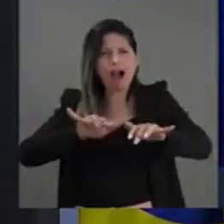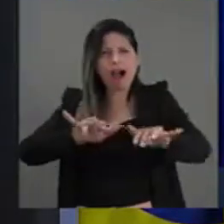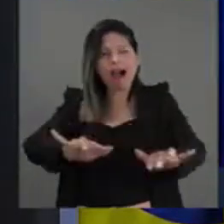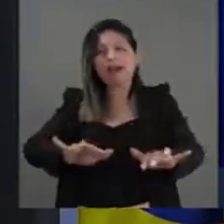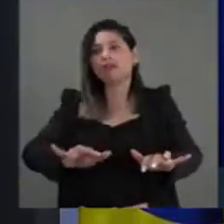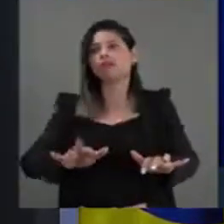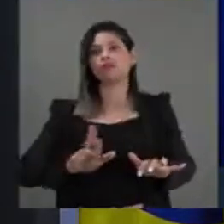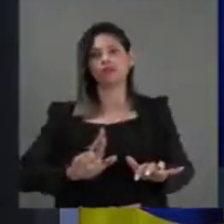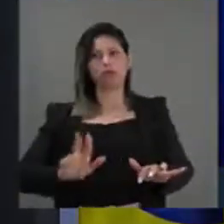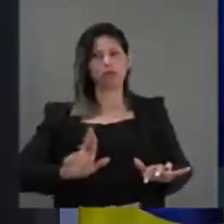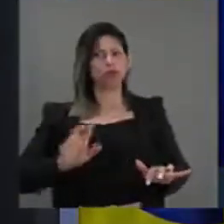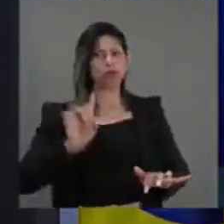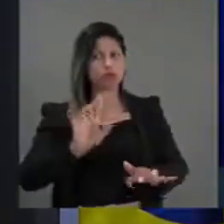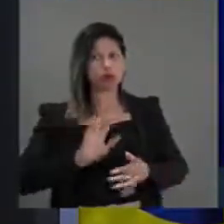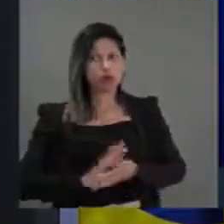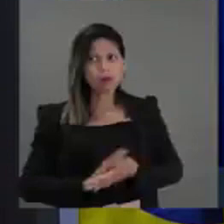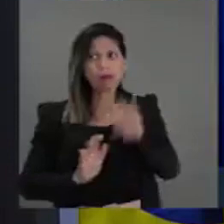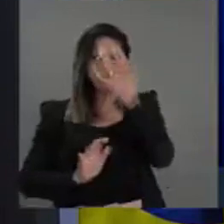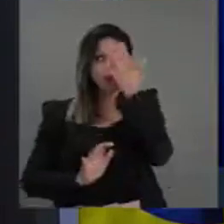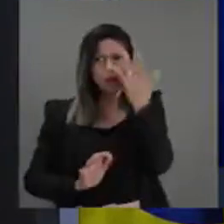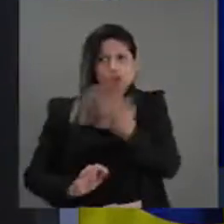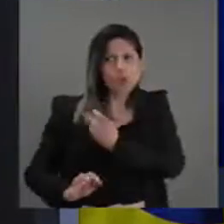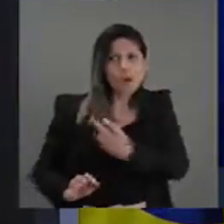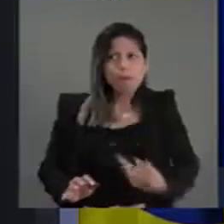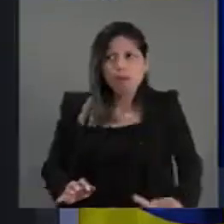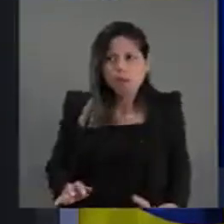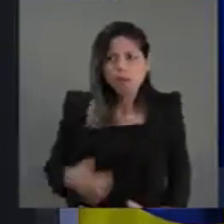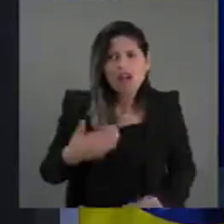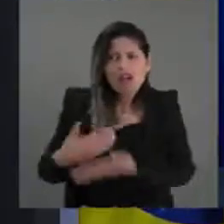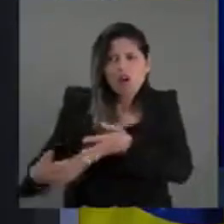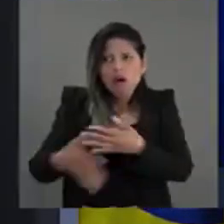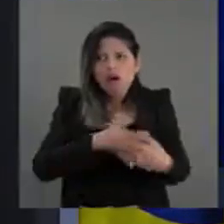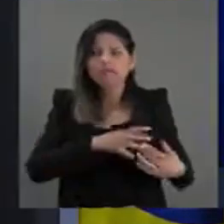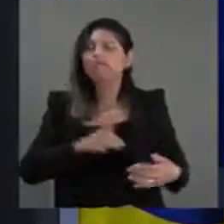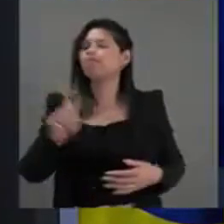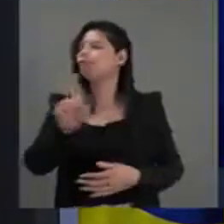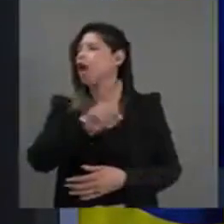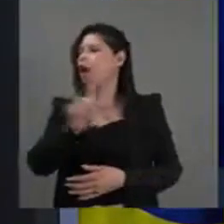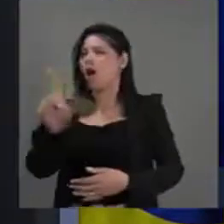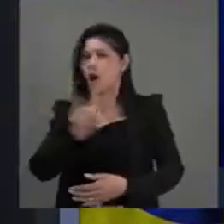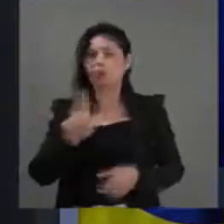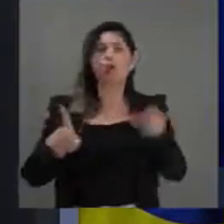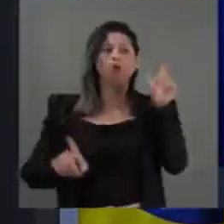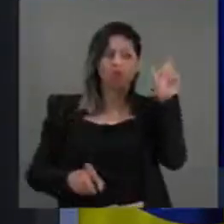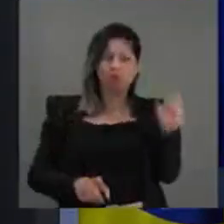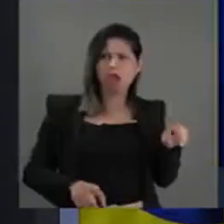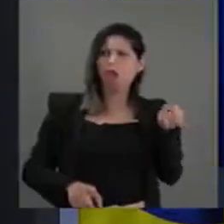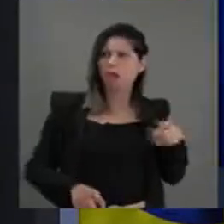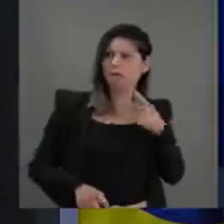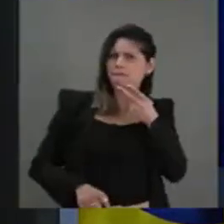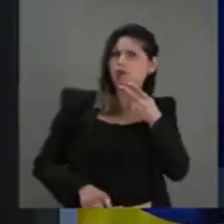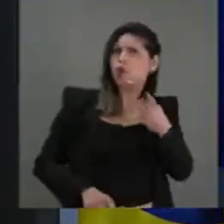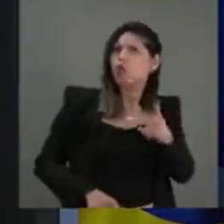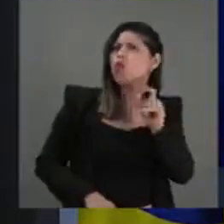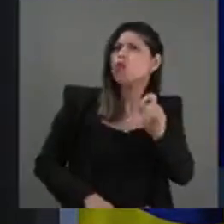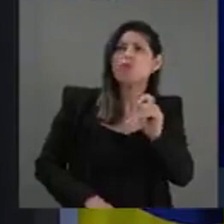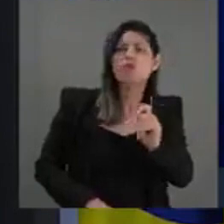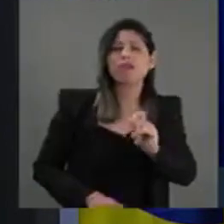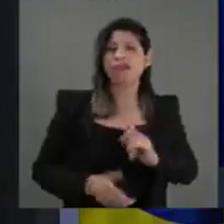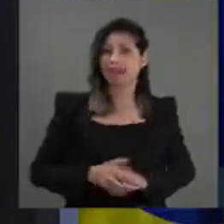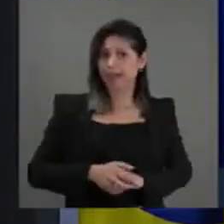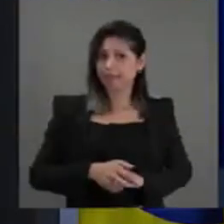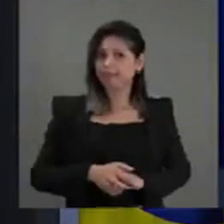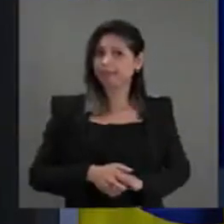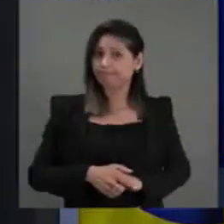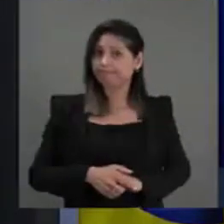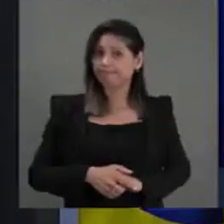parlamentar, de uma pessoa pública qualquer. Ele diz que não se realiza, repito,